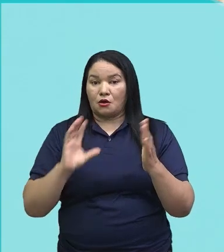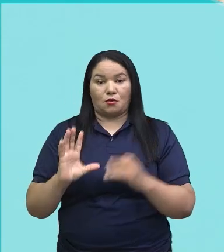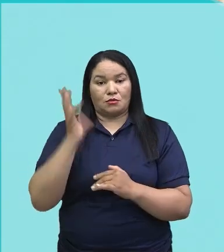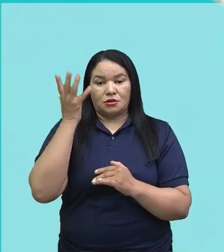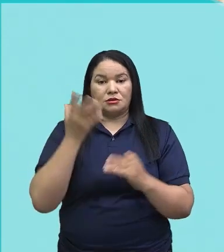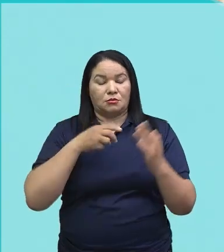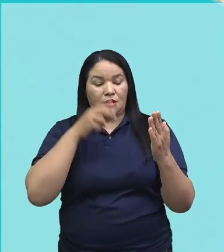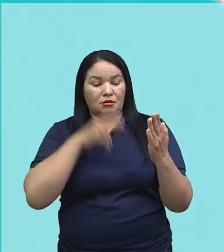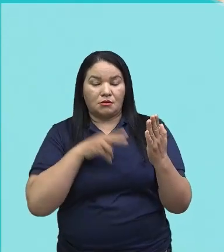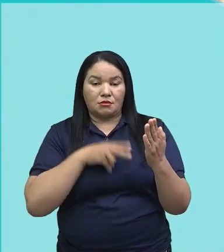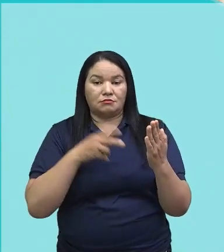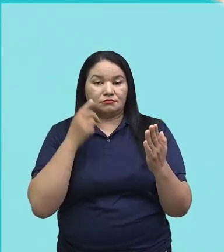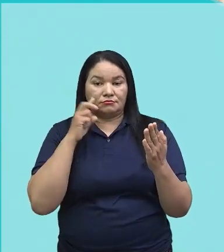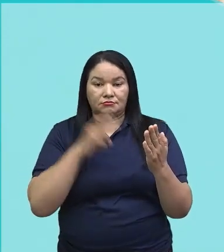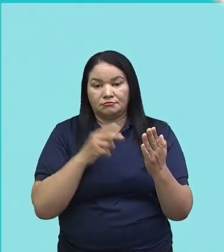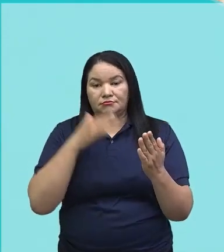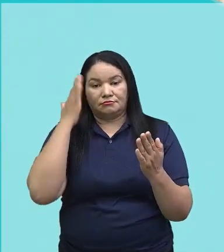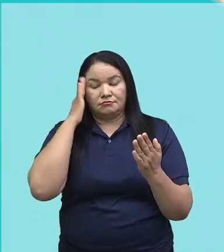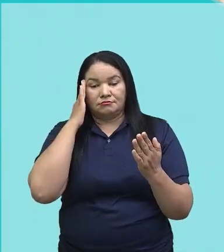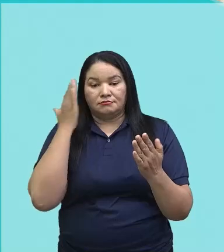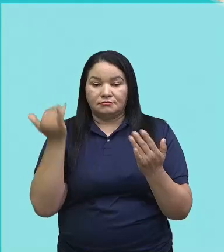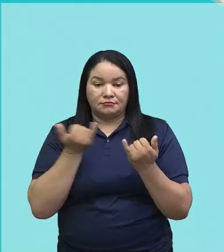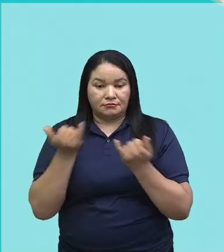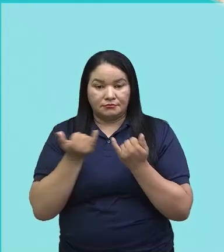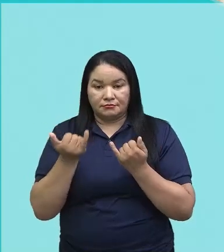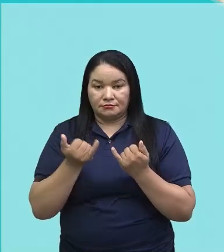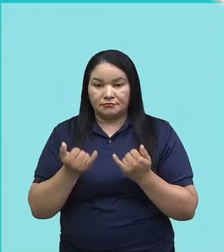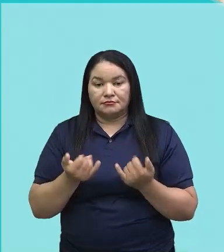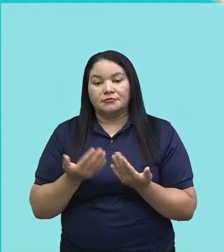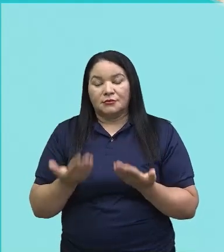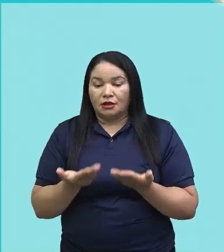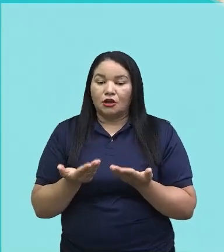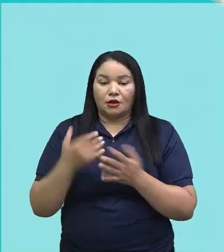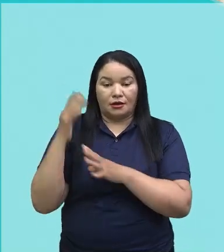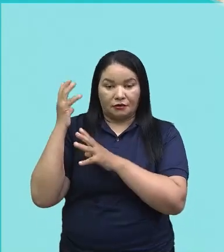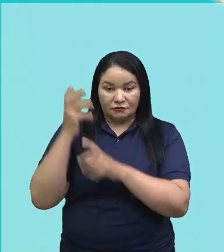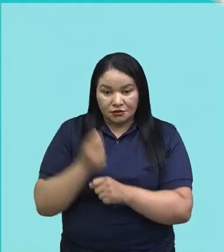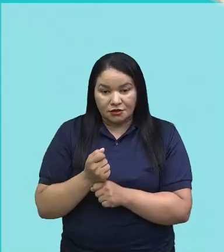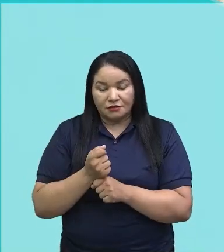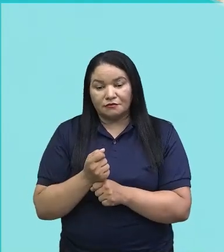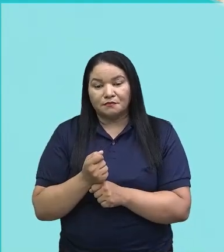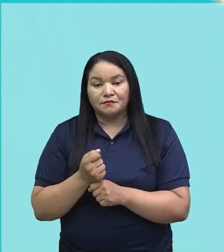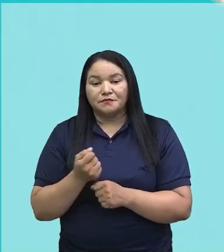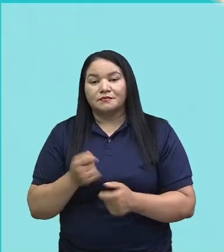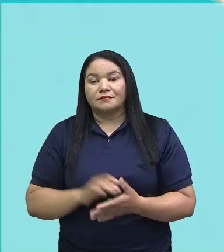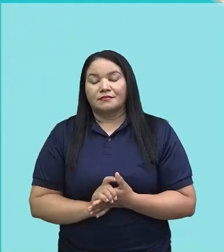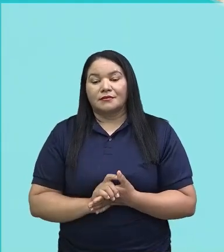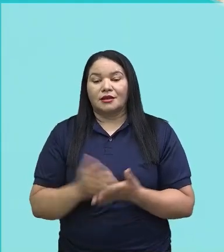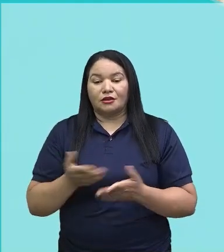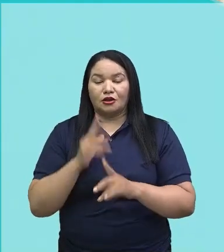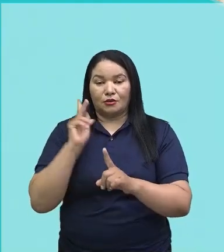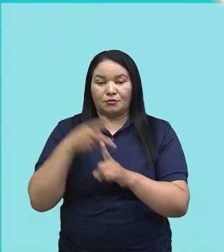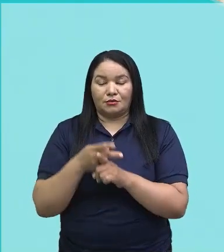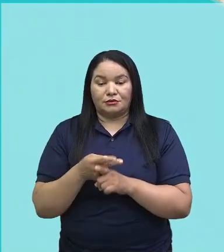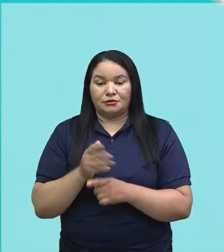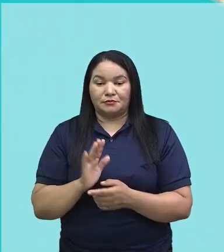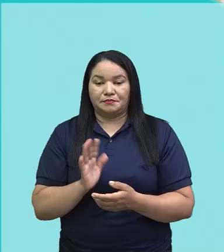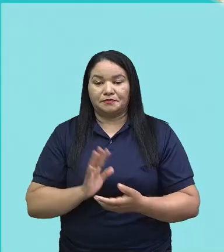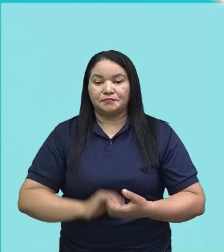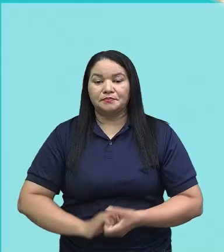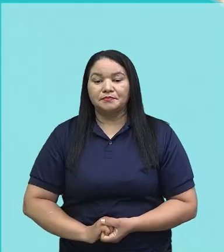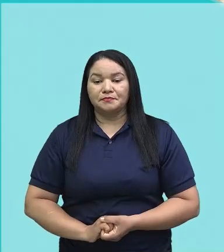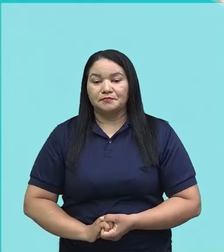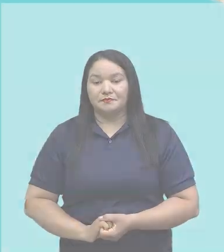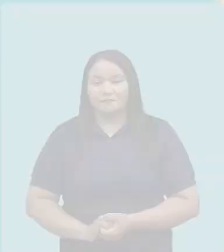aconteceu, ocorrido, certo? Então, essa foi a nossa revisão. Então, até uma próxima oportunidade.